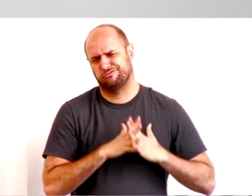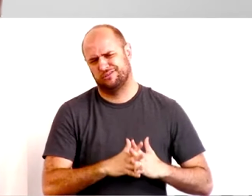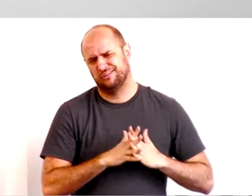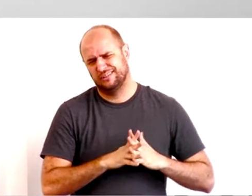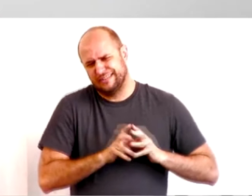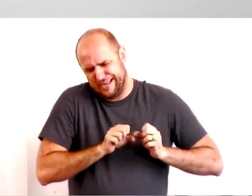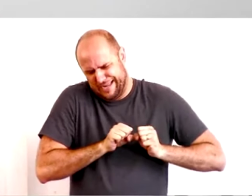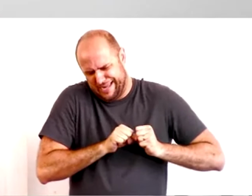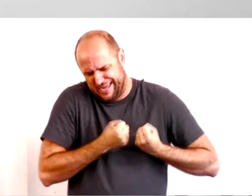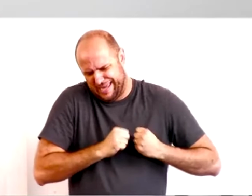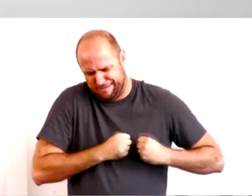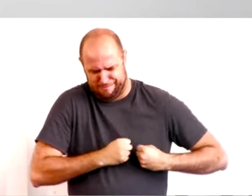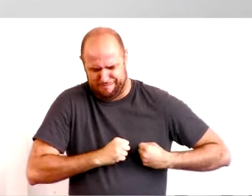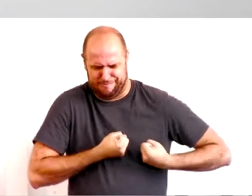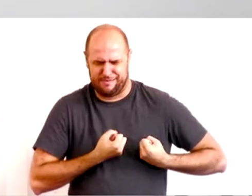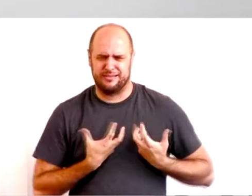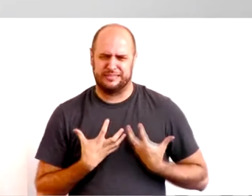quebradeira por todos os lados.